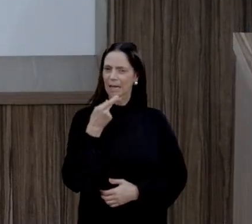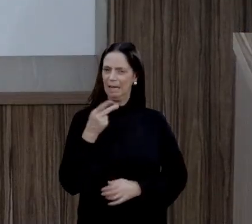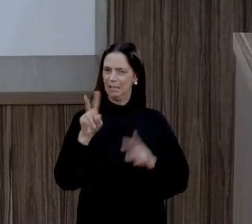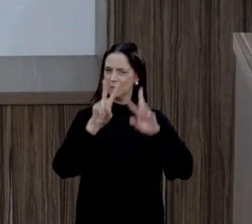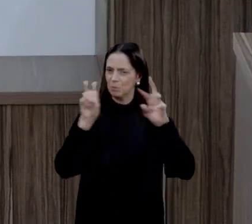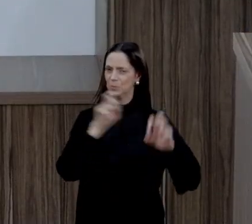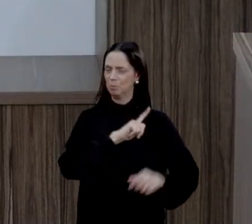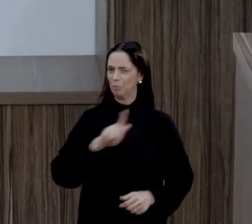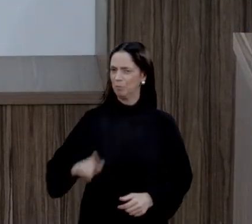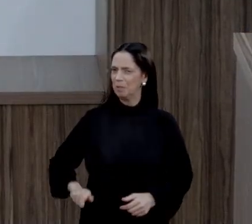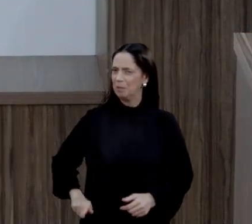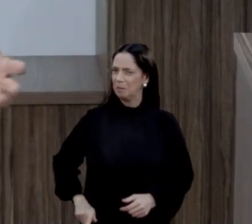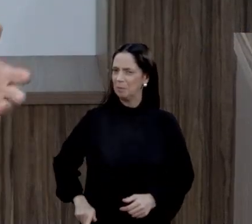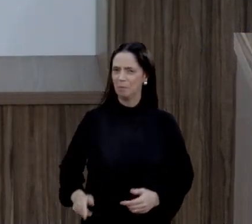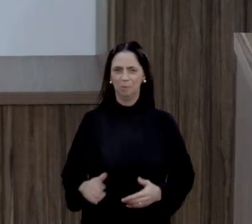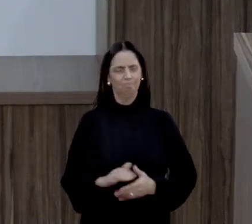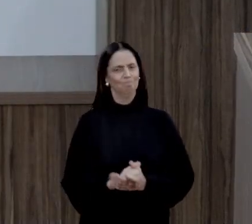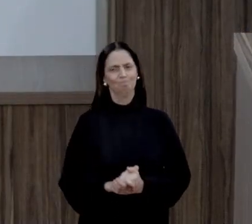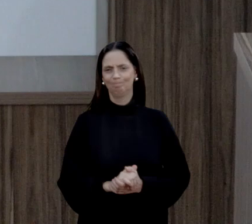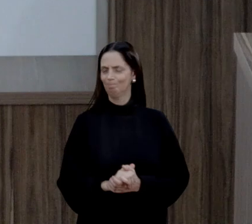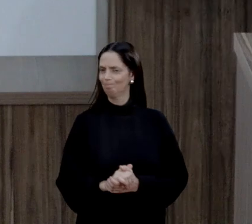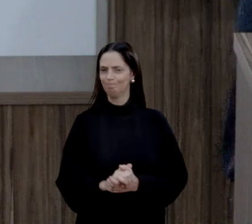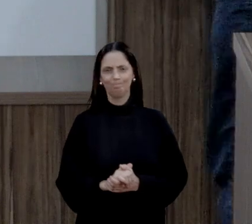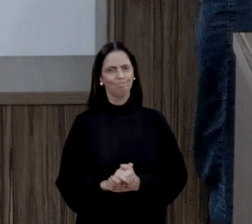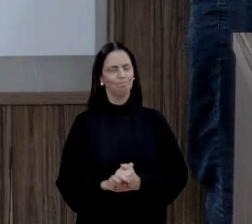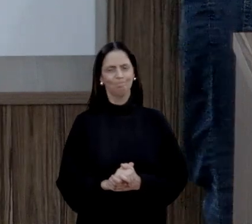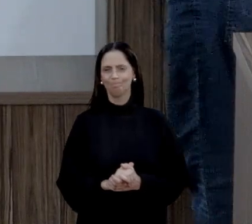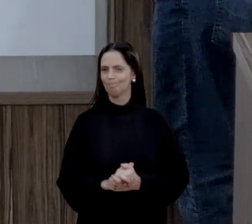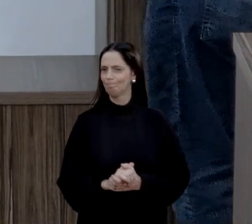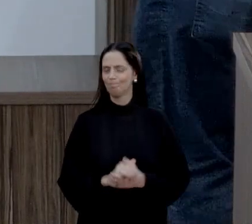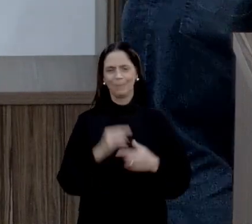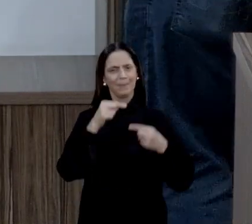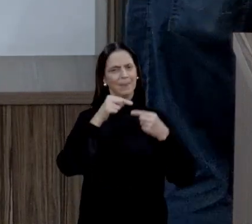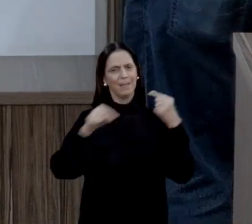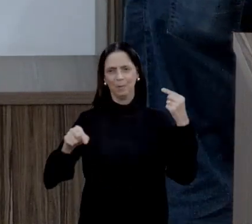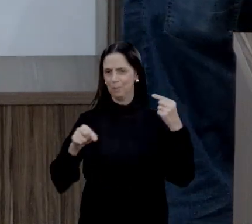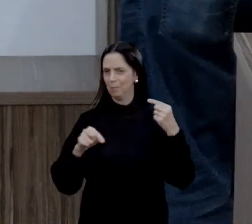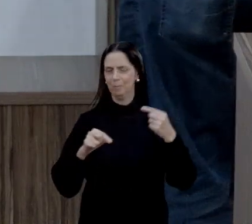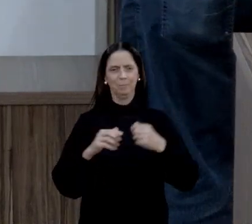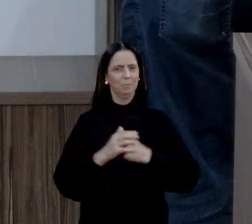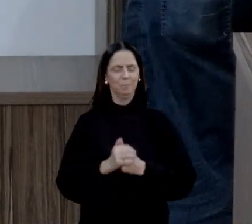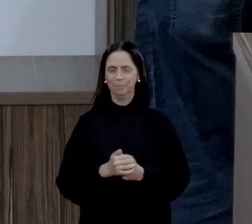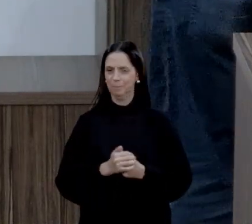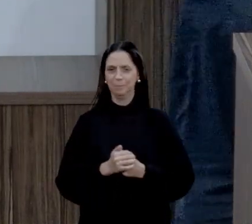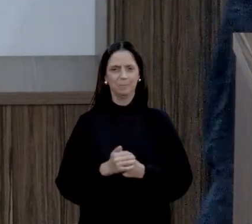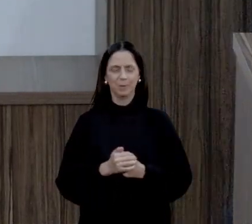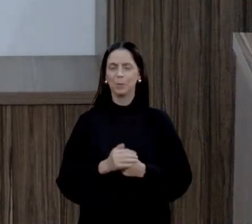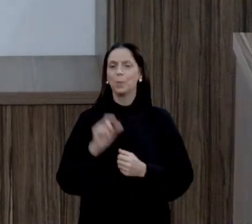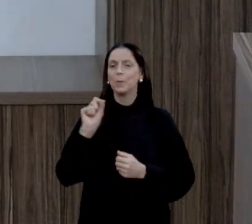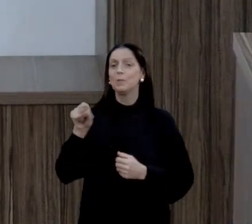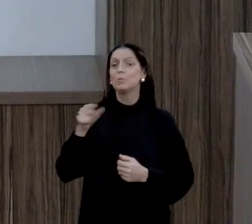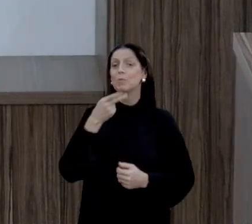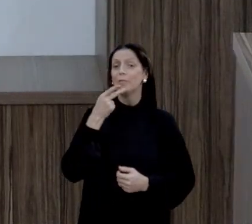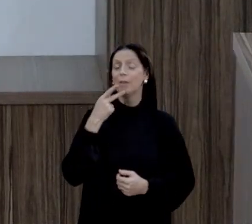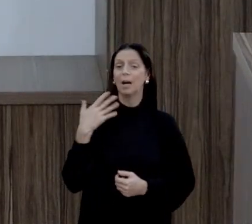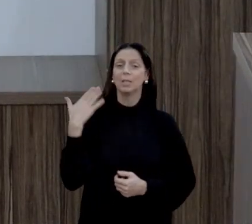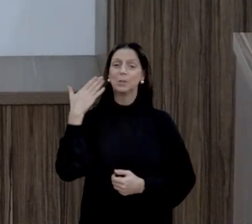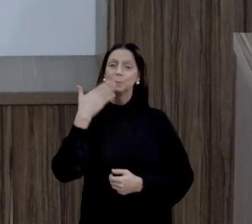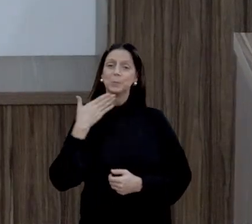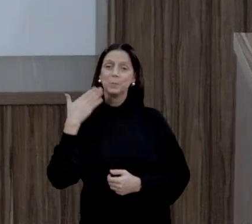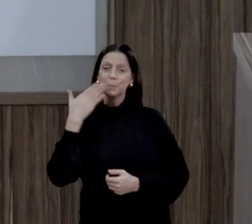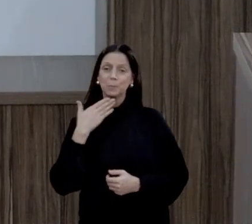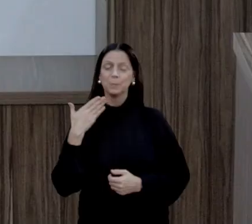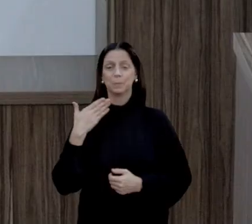Vossa Excelência faz na tribuna, não combina com aquilo que vocês chamam da liturgia do cargo